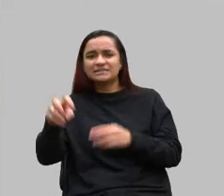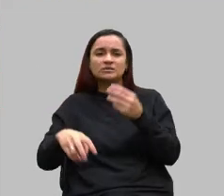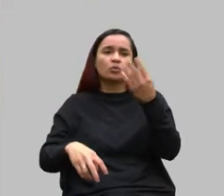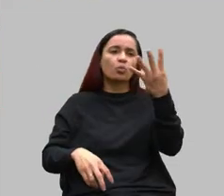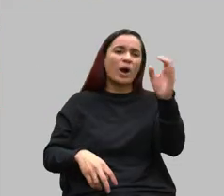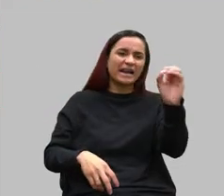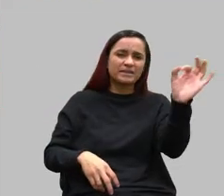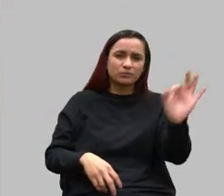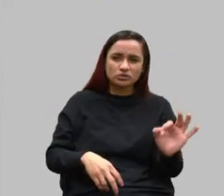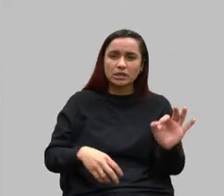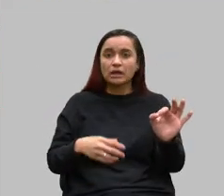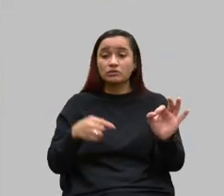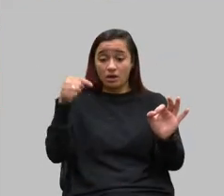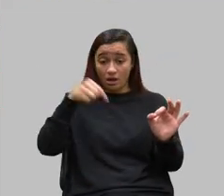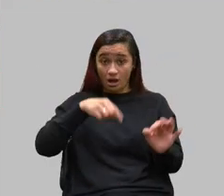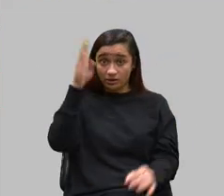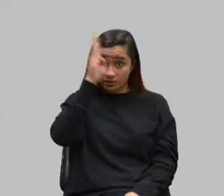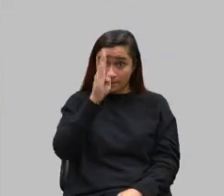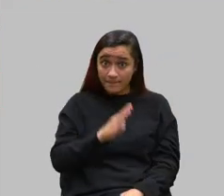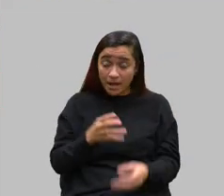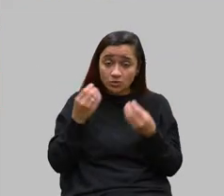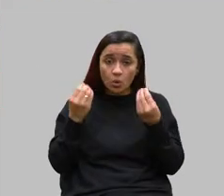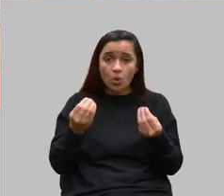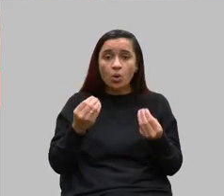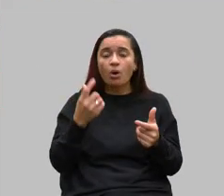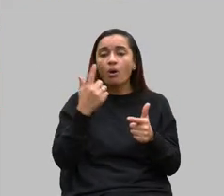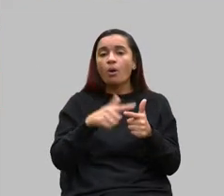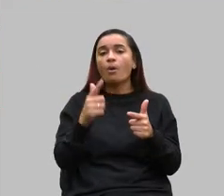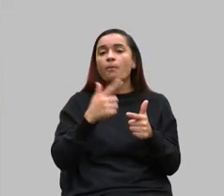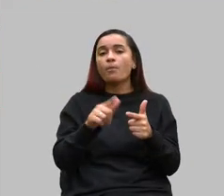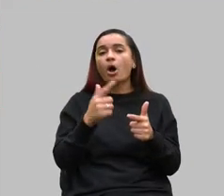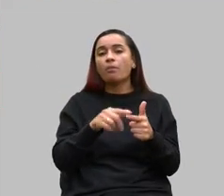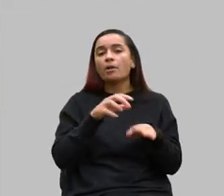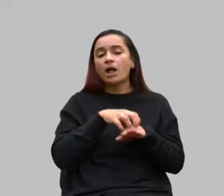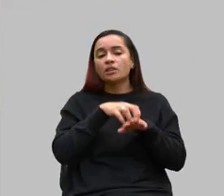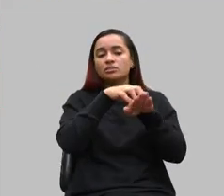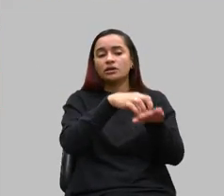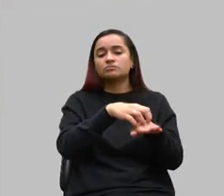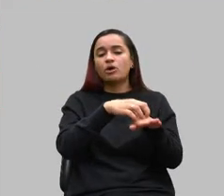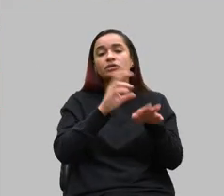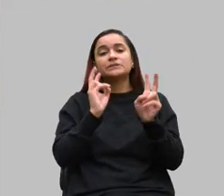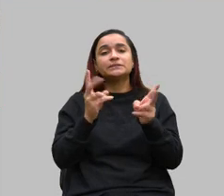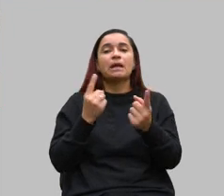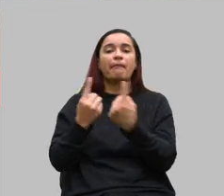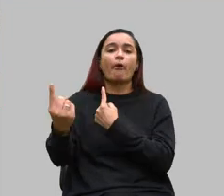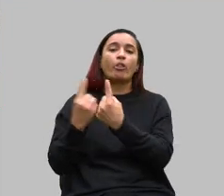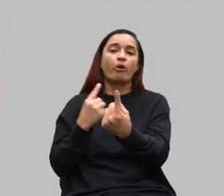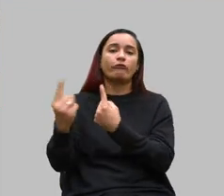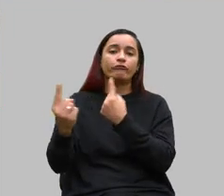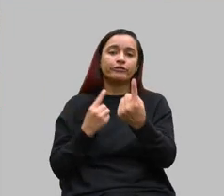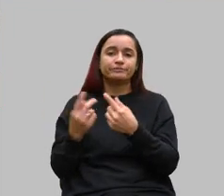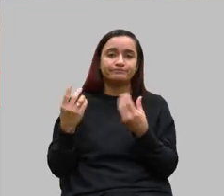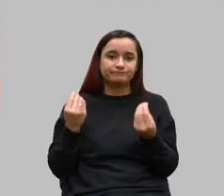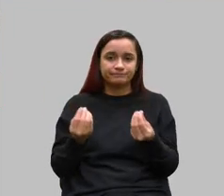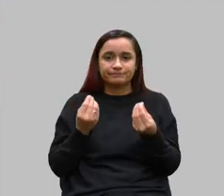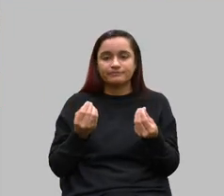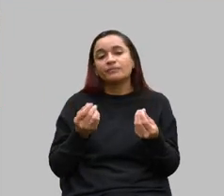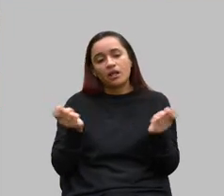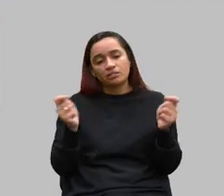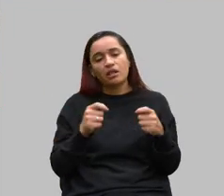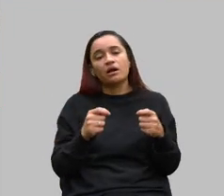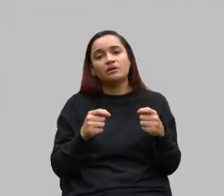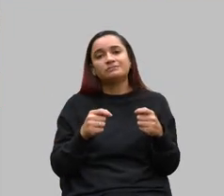país Continental tem esse problema Seríssimo de transporte com rodovias com todos os os aí decorrentes